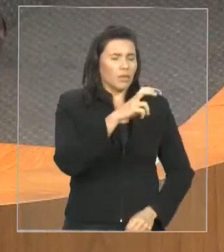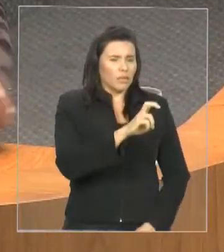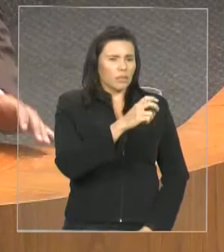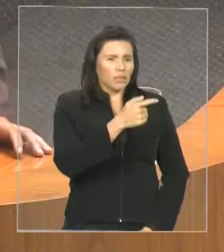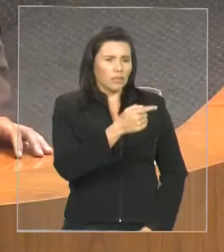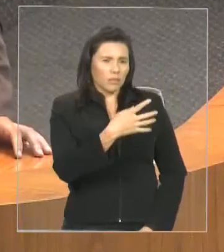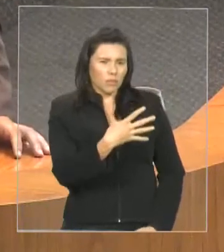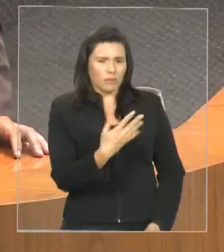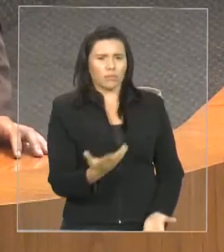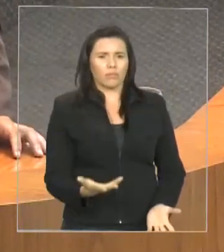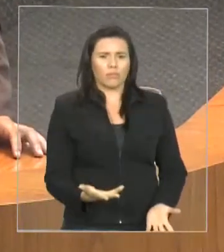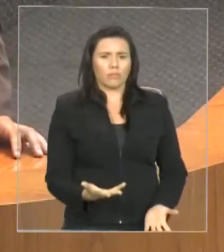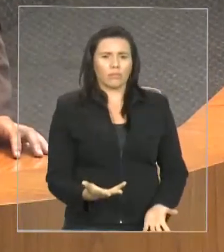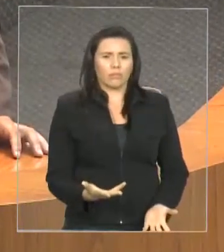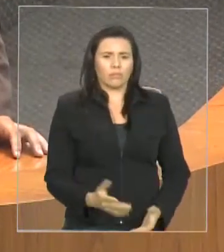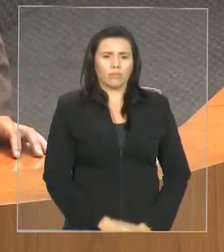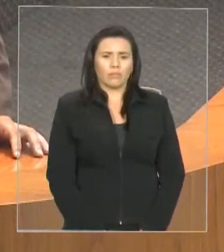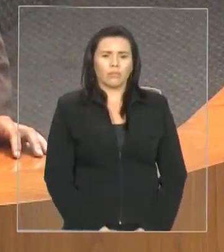da comunicação